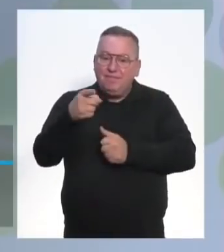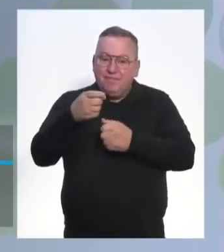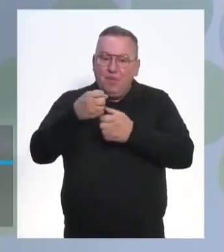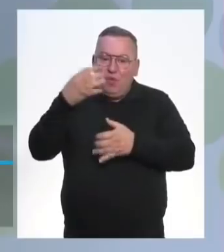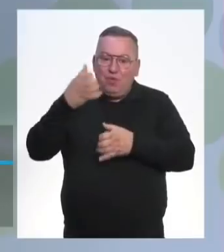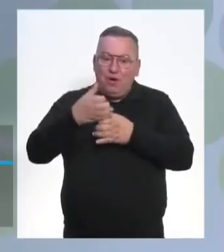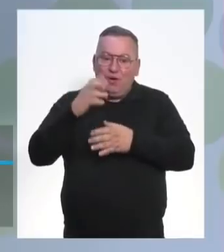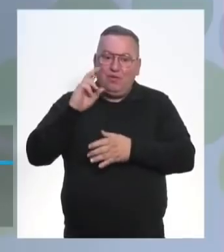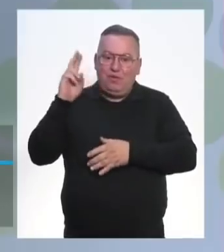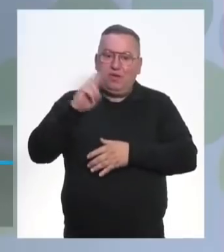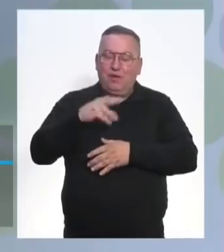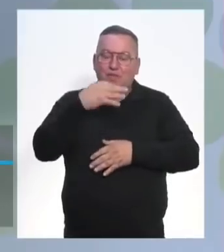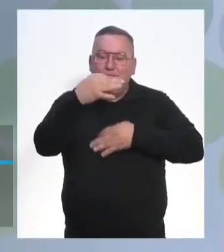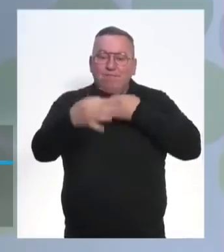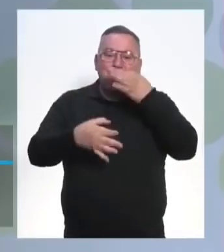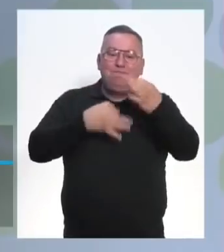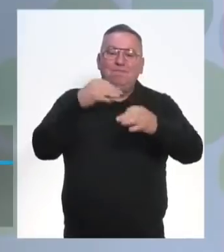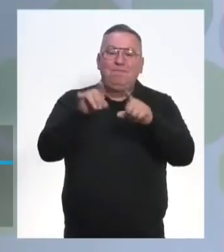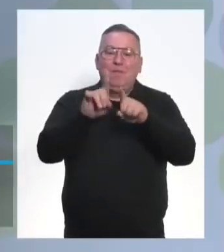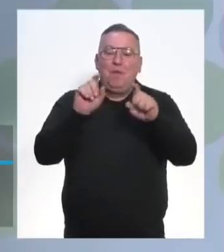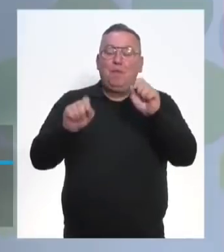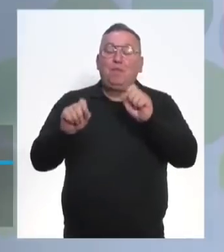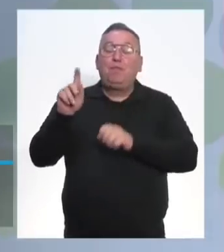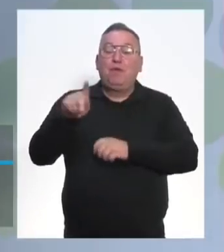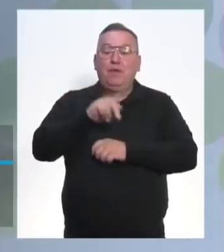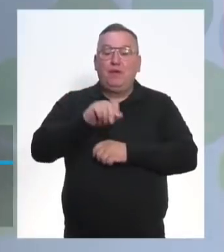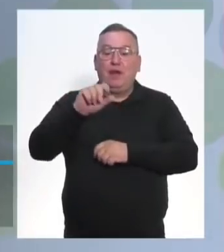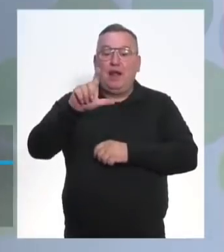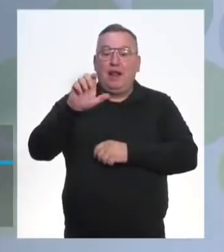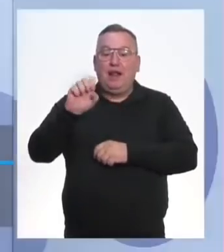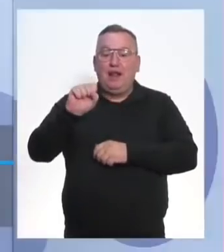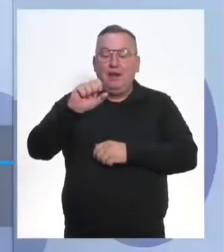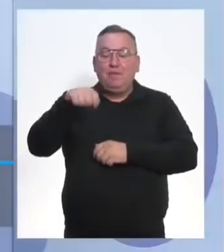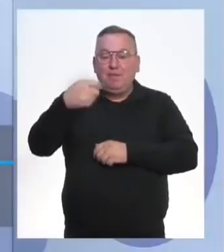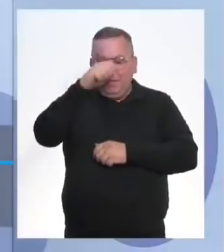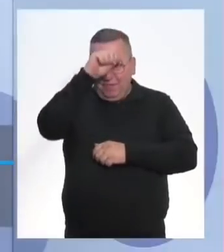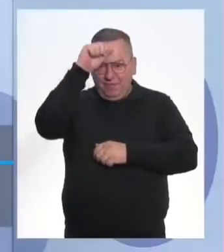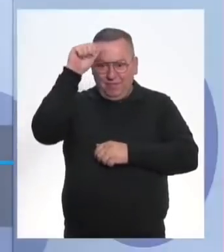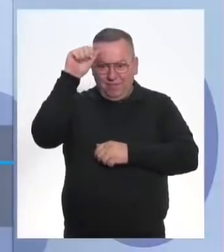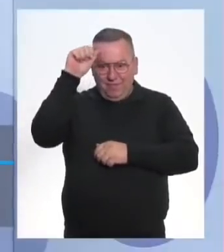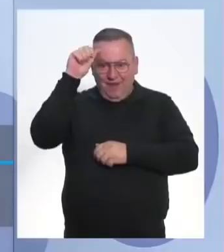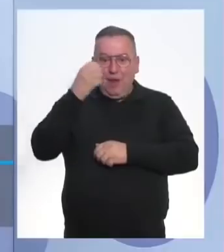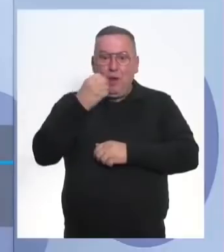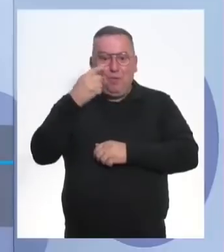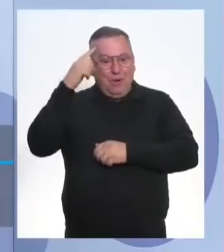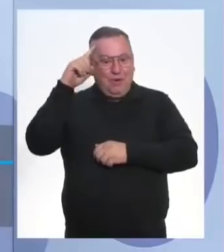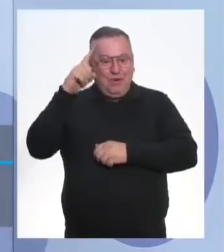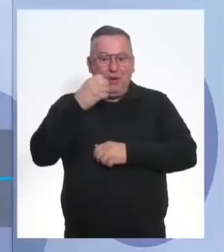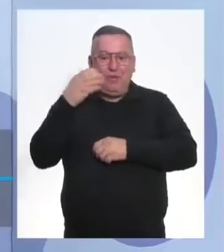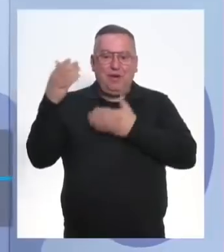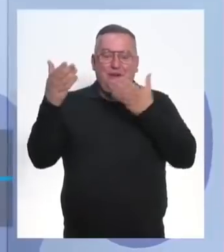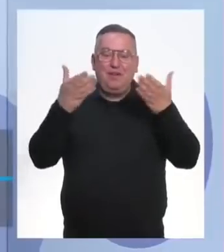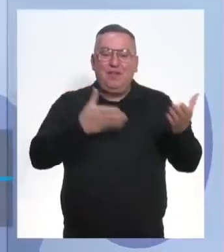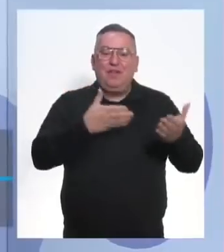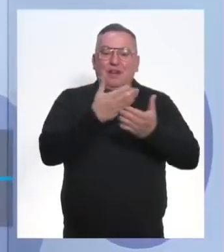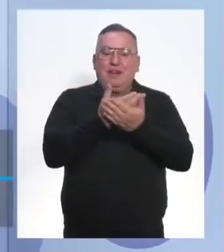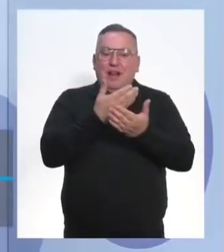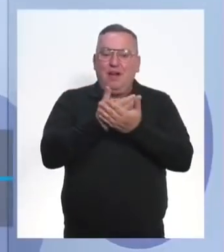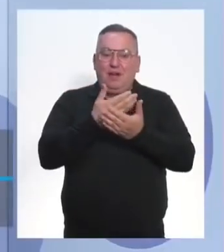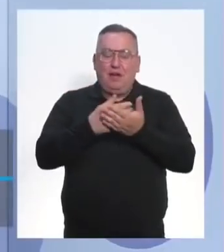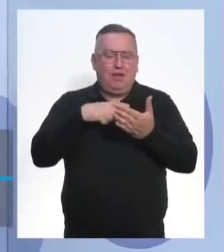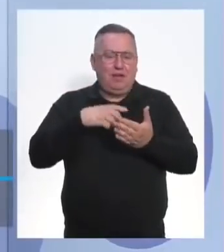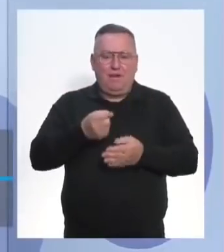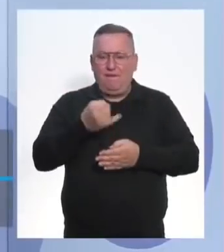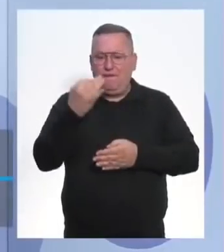vocês estão comentando, dizendo, professora Alessandra. Olá, bem-vindos a essa aula. Jonas já tem um monte de bom dia